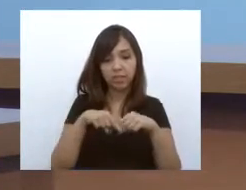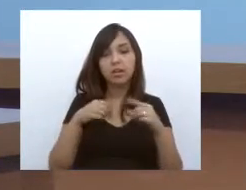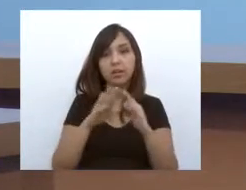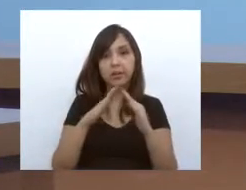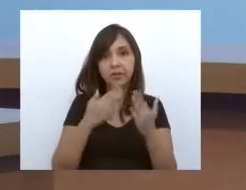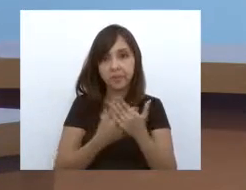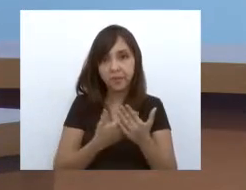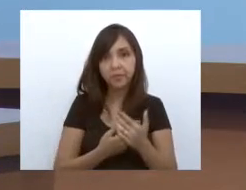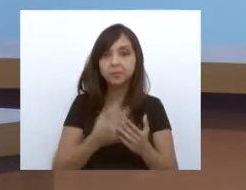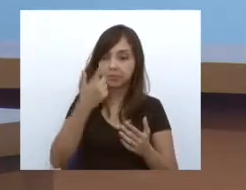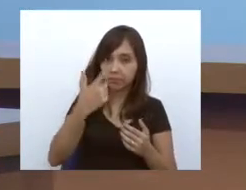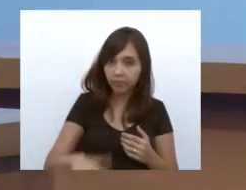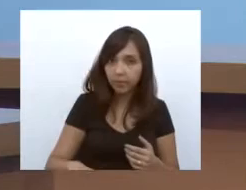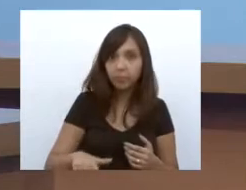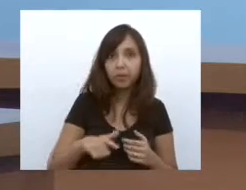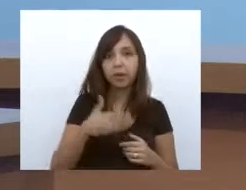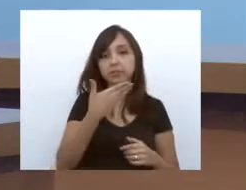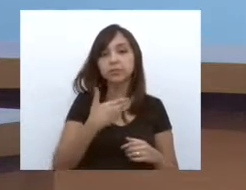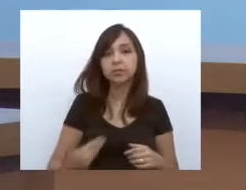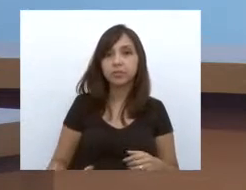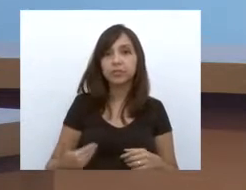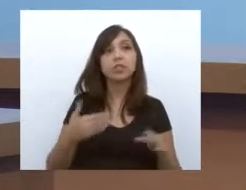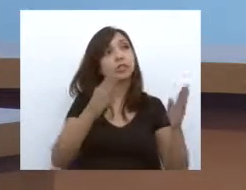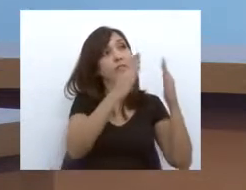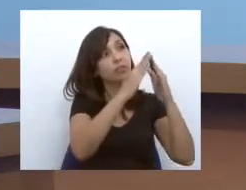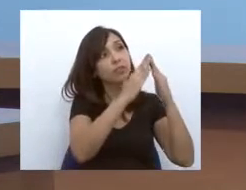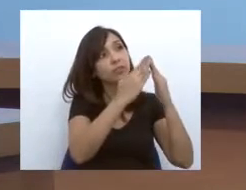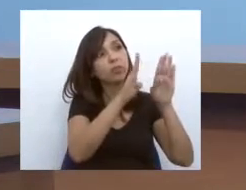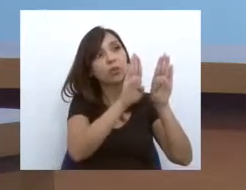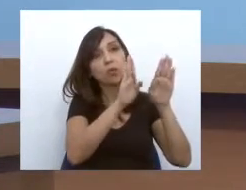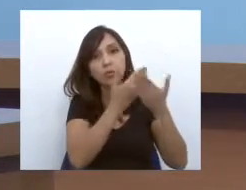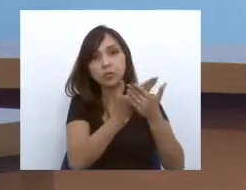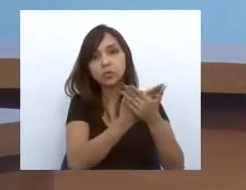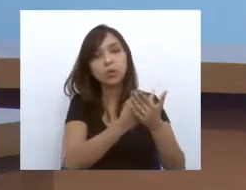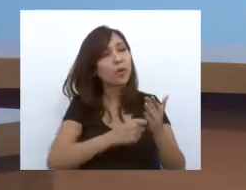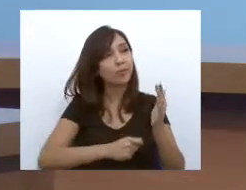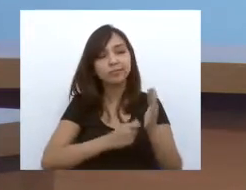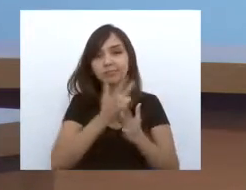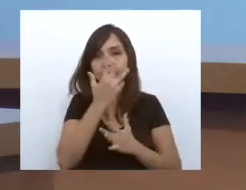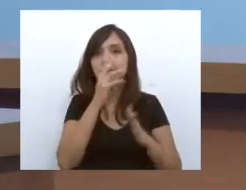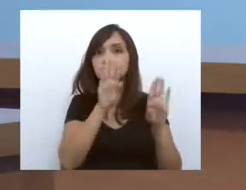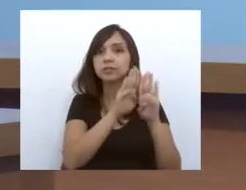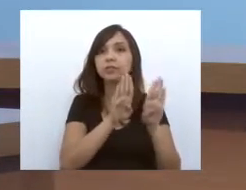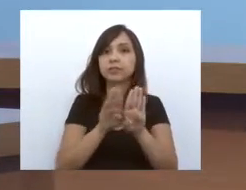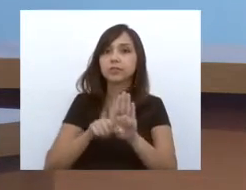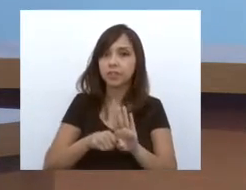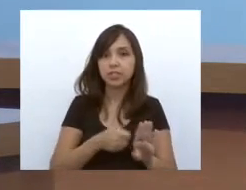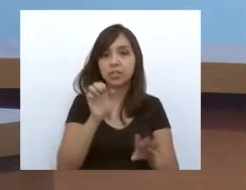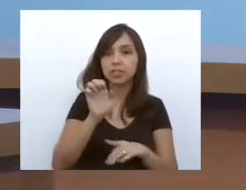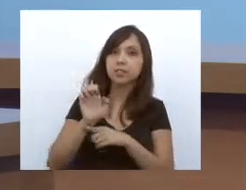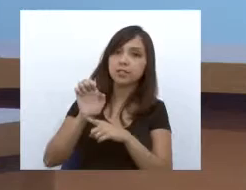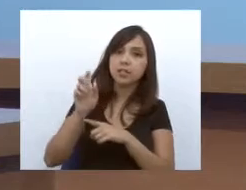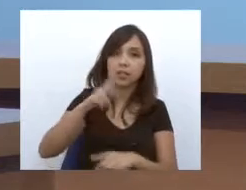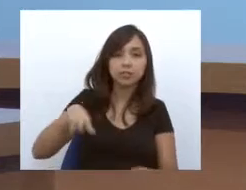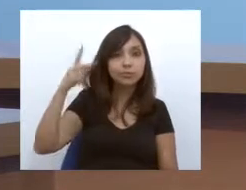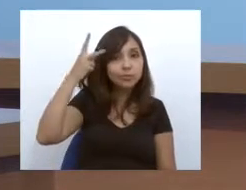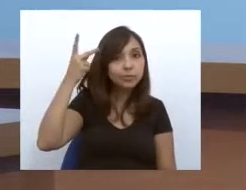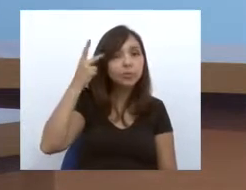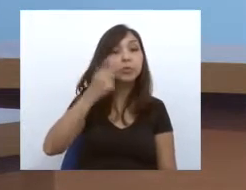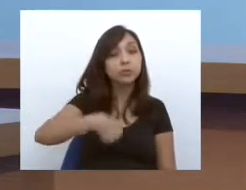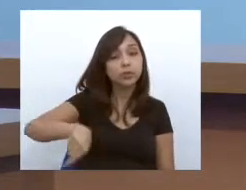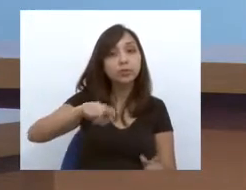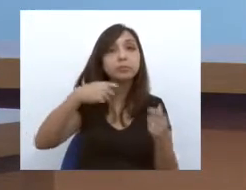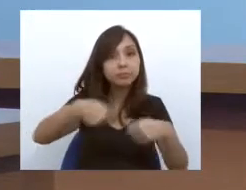um golpe do governador Alckmin, o fechamento de inúmeras escolas em todo o estado de São Paulo. Então, a gente